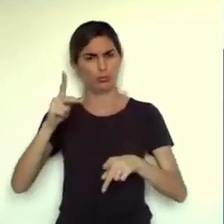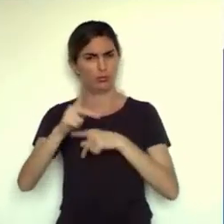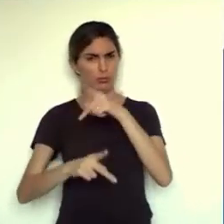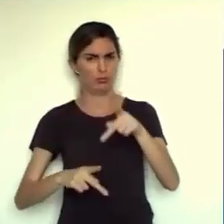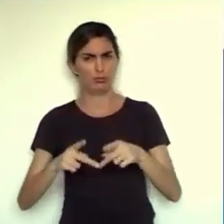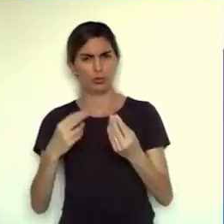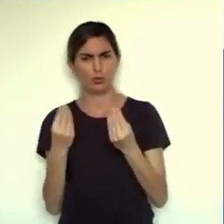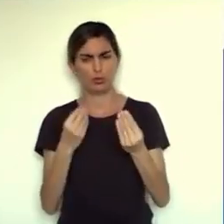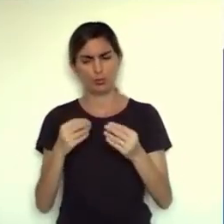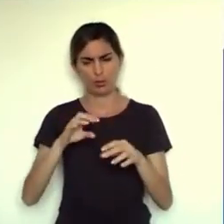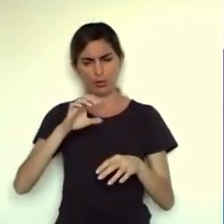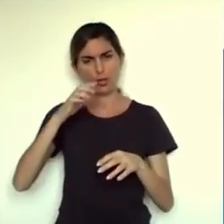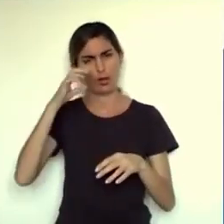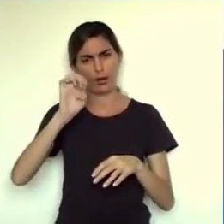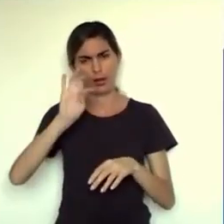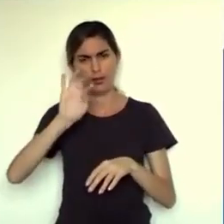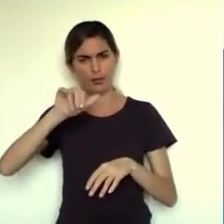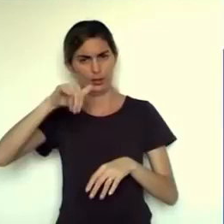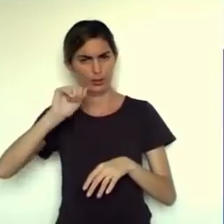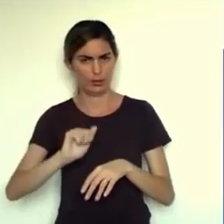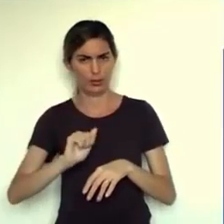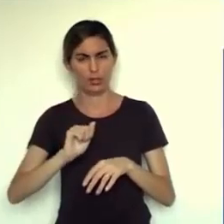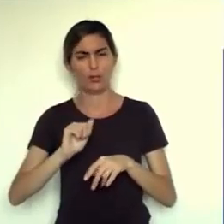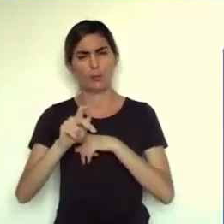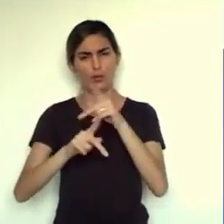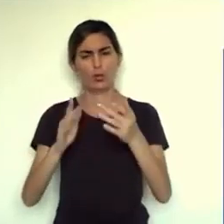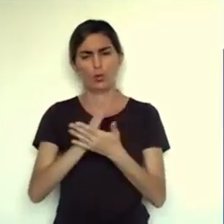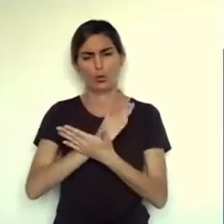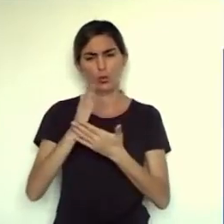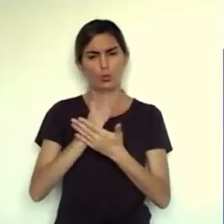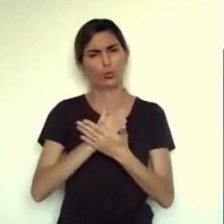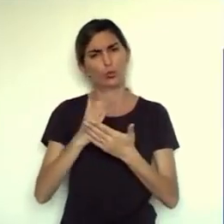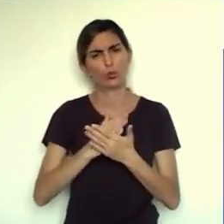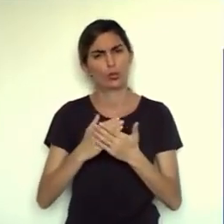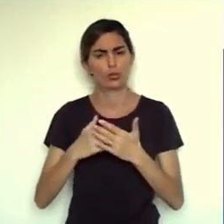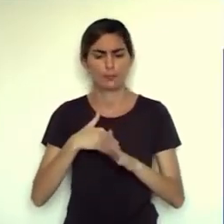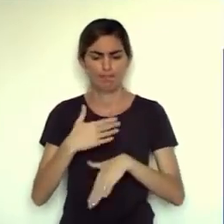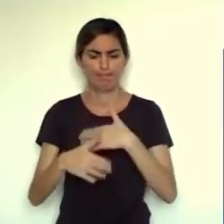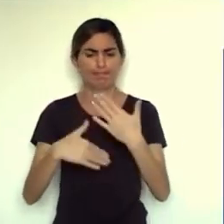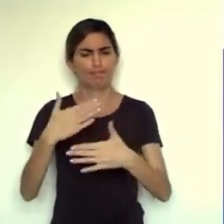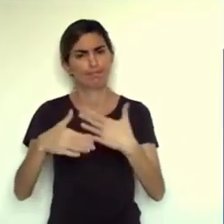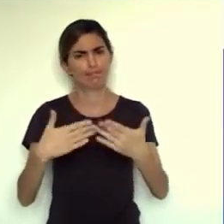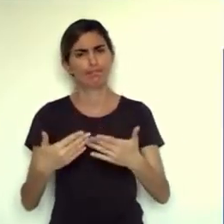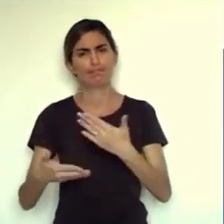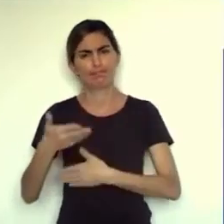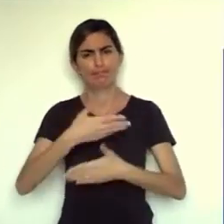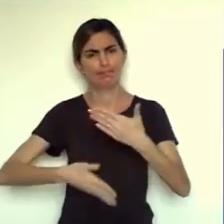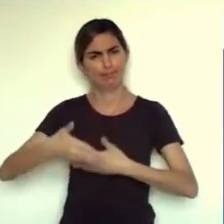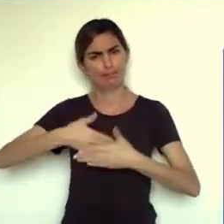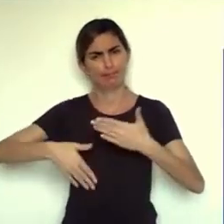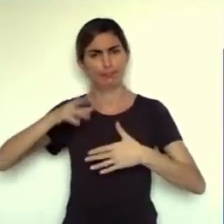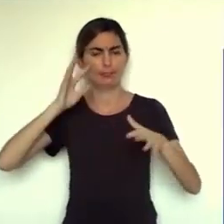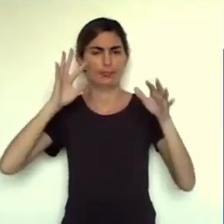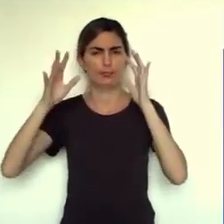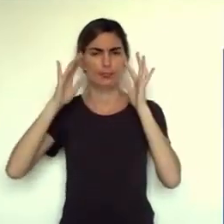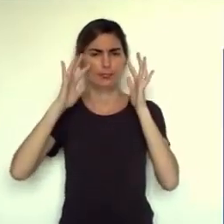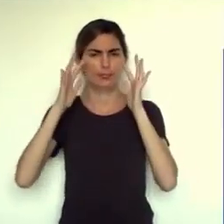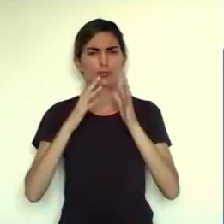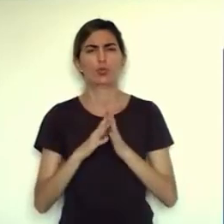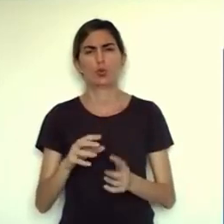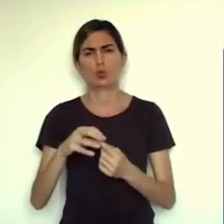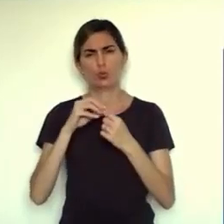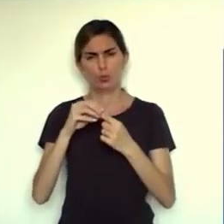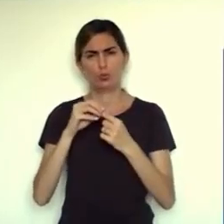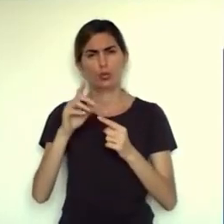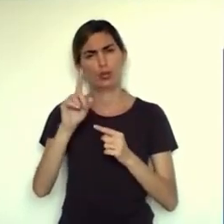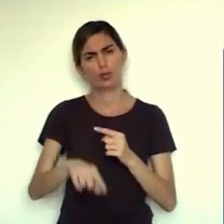composição populacional, da formação étnica populacional, algumas consequências, algumas relações, algumas